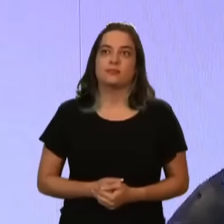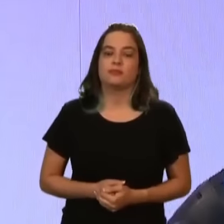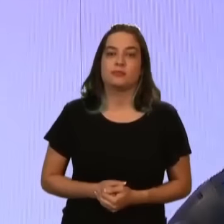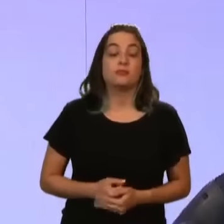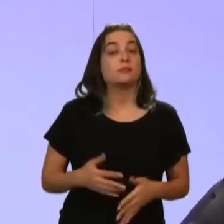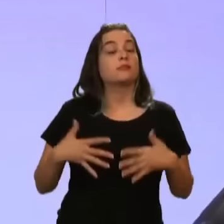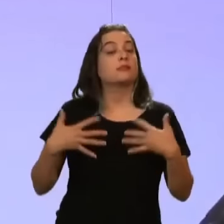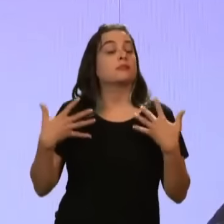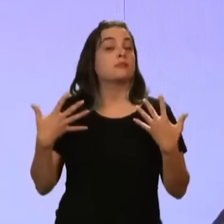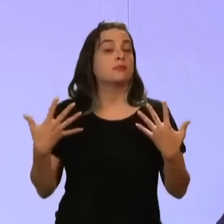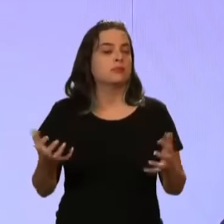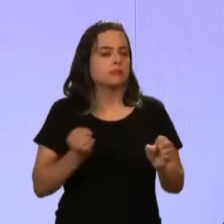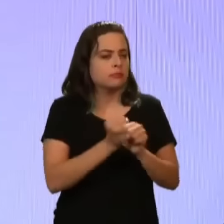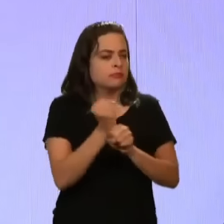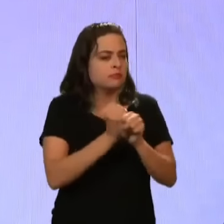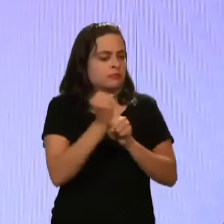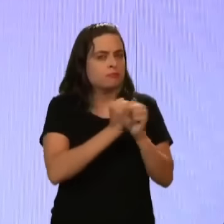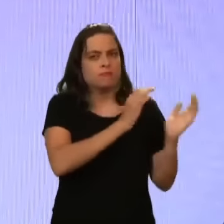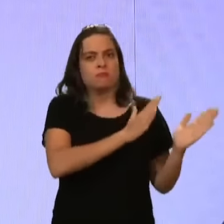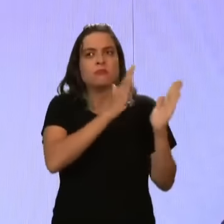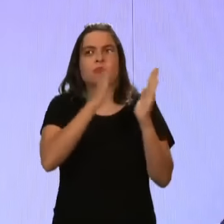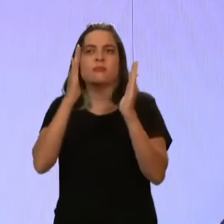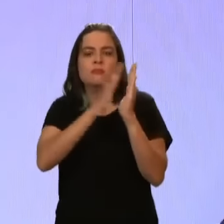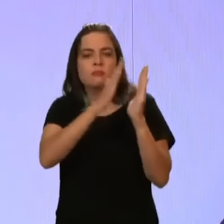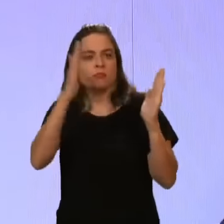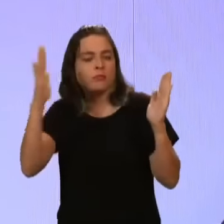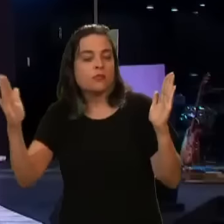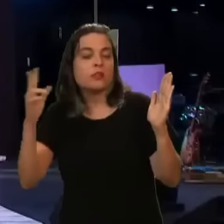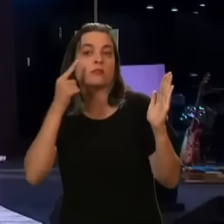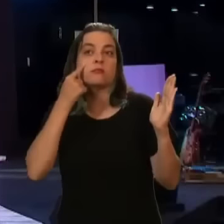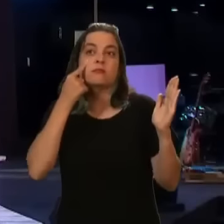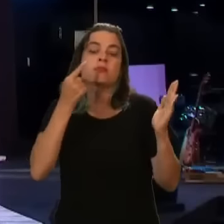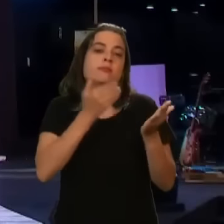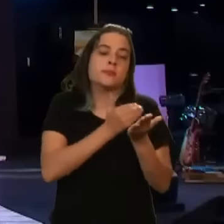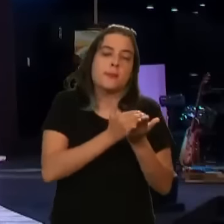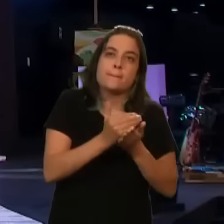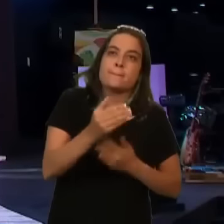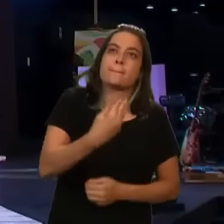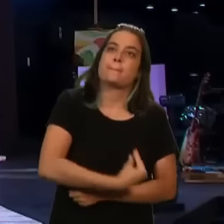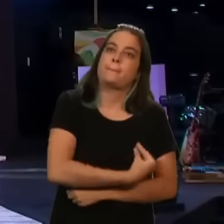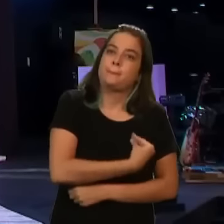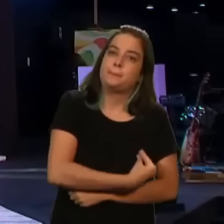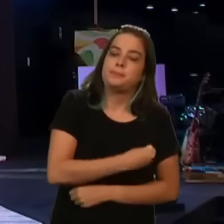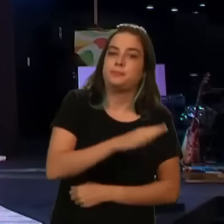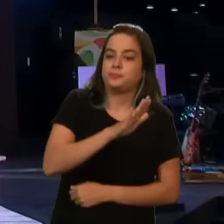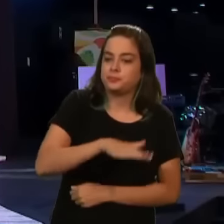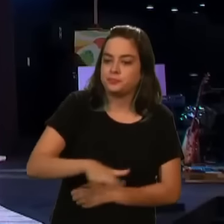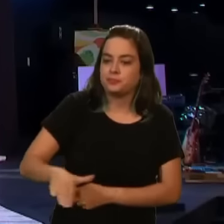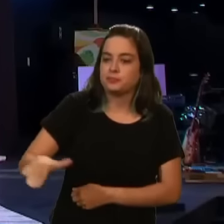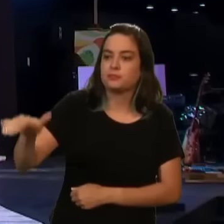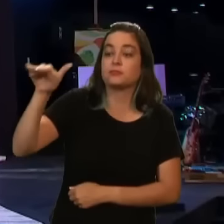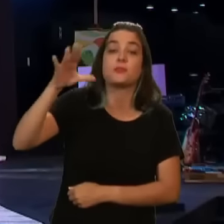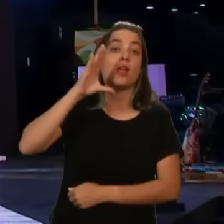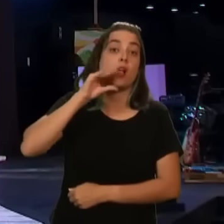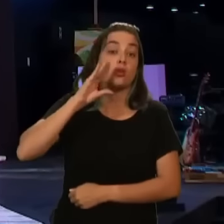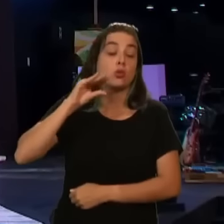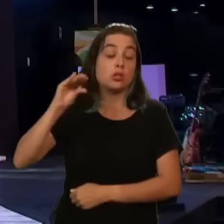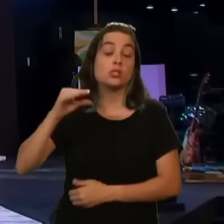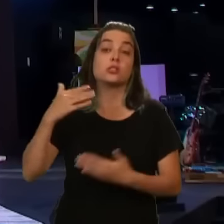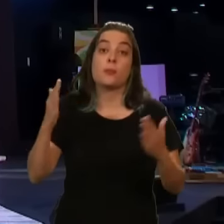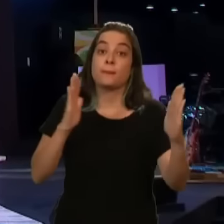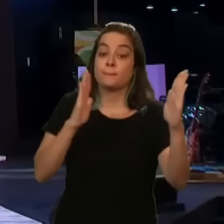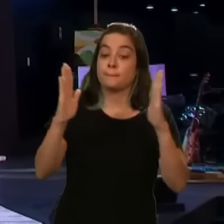Então, esses primeiros anos que a gente vê no gráfico, né, do início da vida, da infância e da adolescência, são os dois